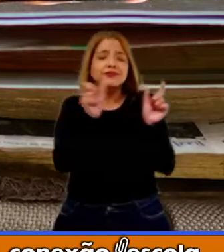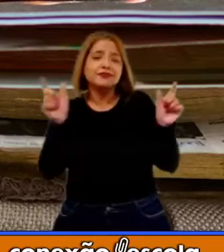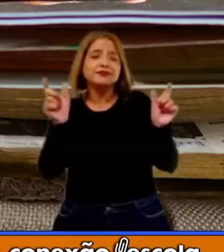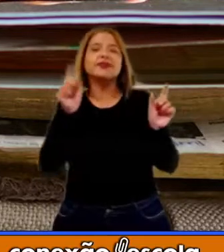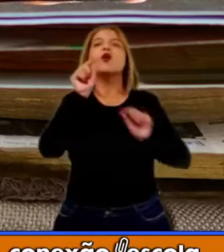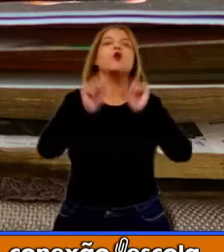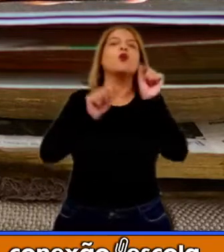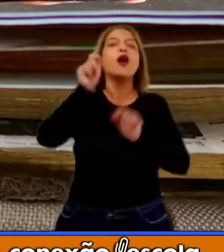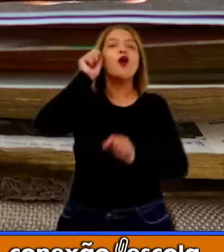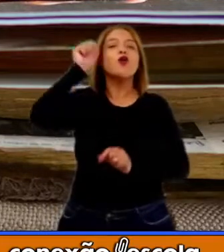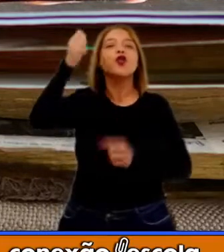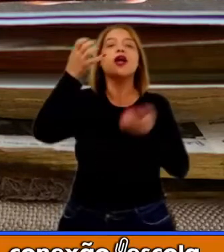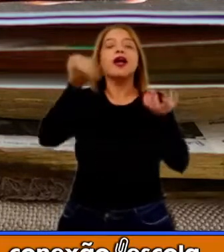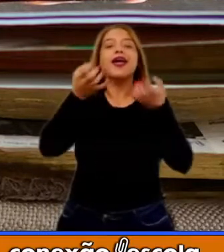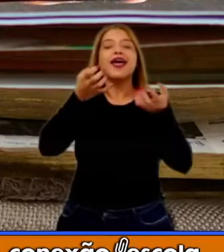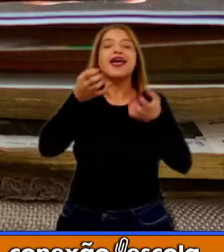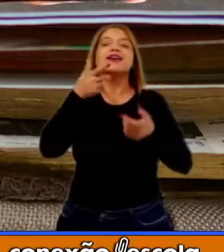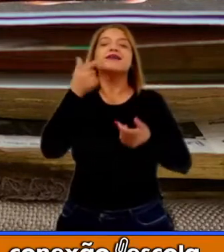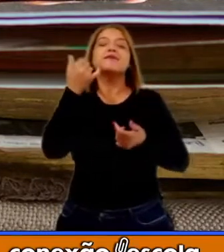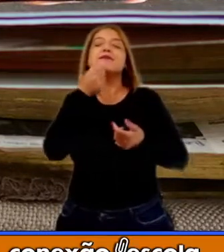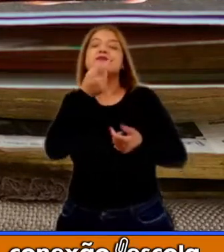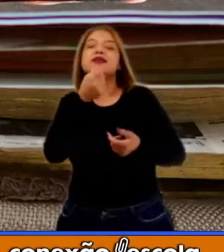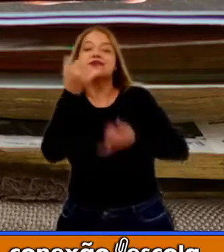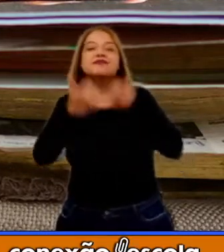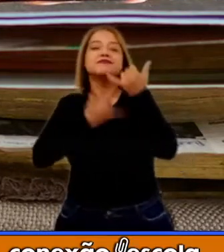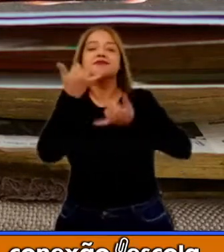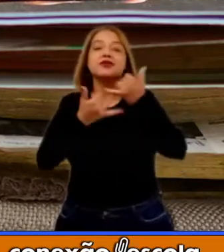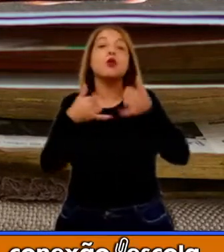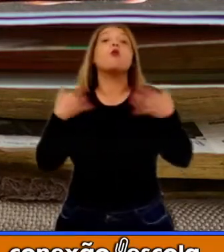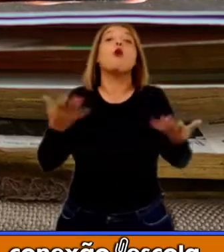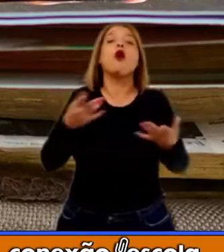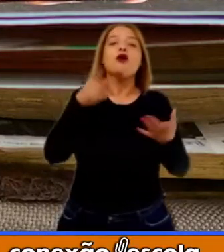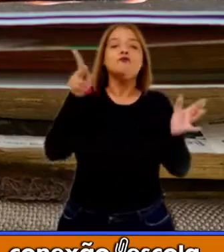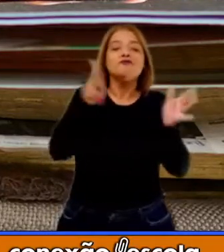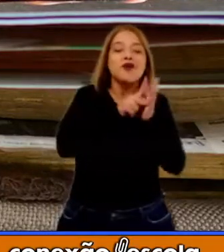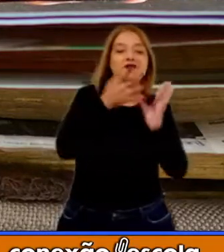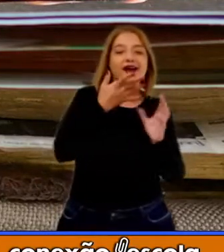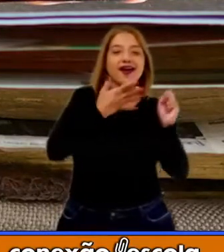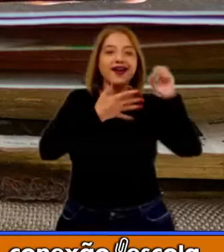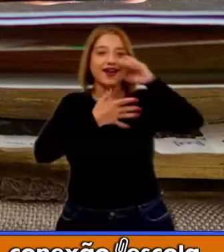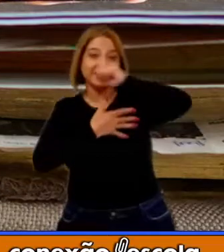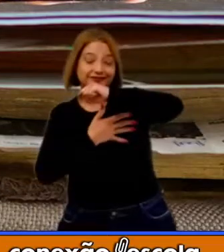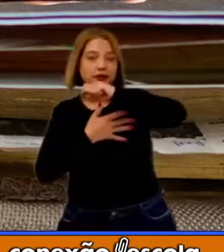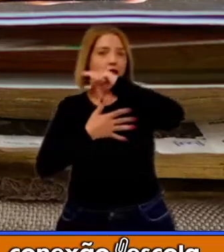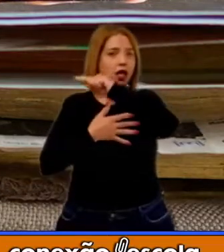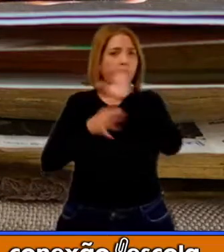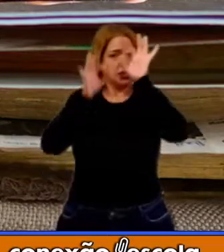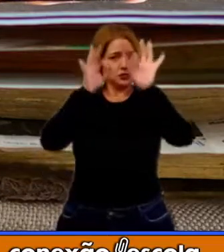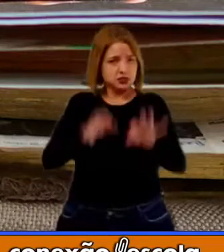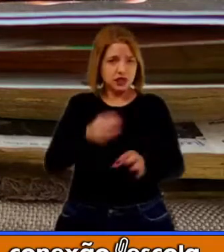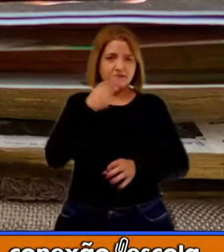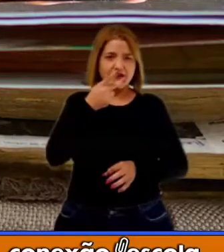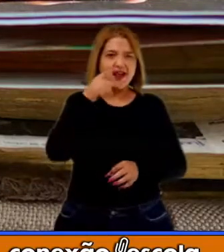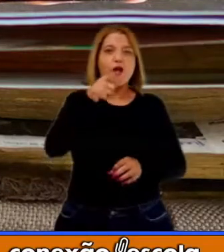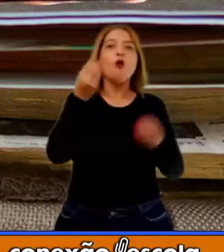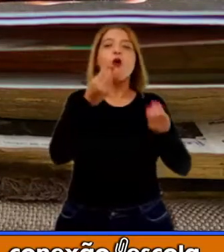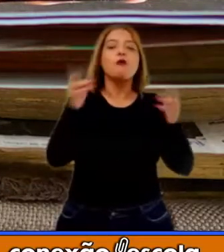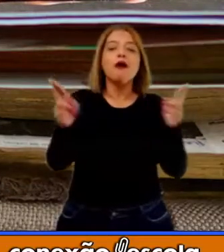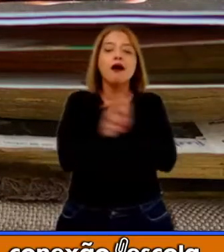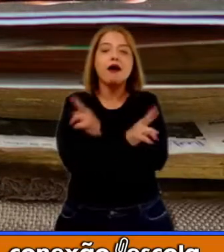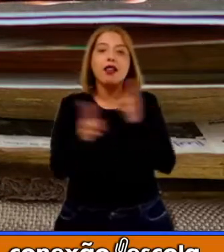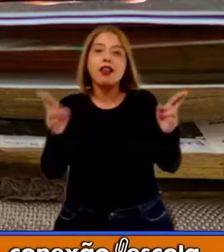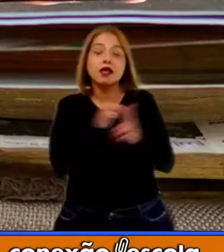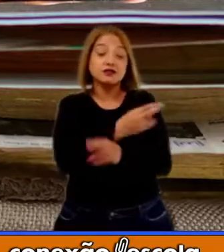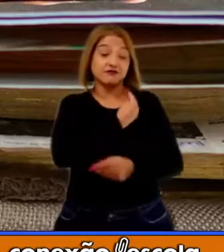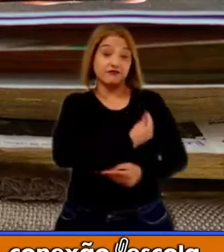humorística, falar sobre a cadeia alimentar. Mas aqui, ele não está falando sobre a cadeia alimentar, essa relação dos seres